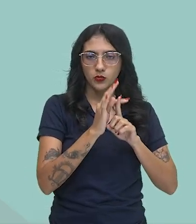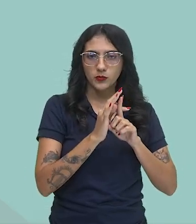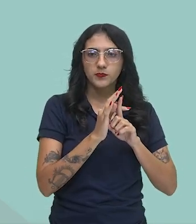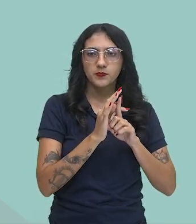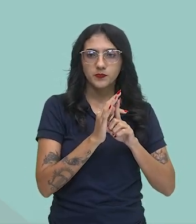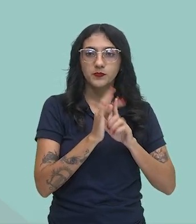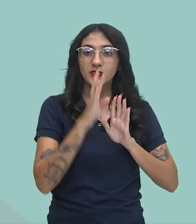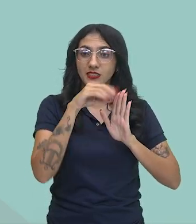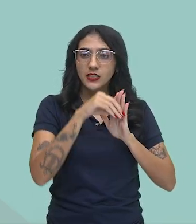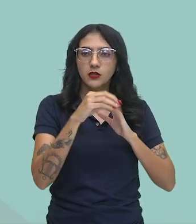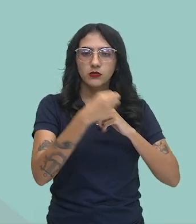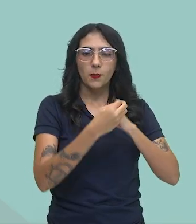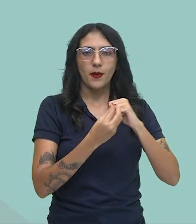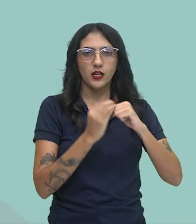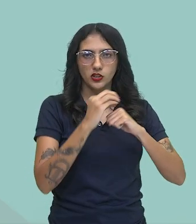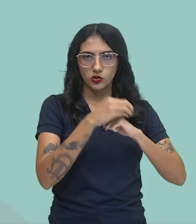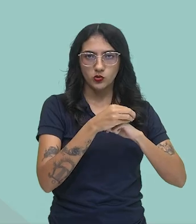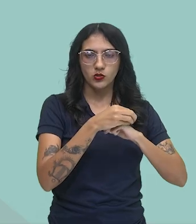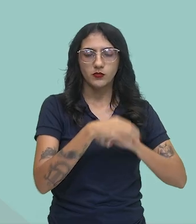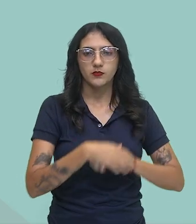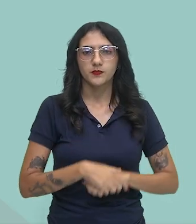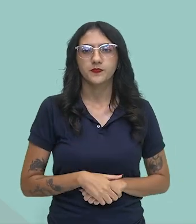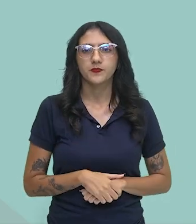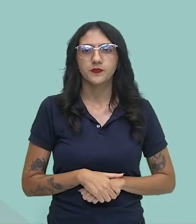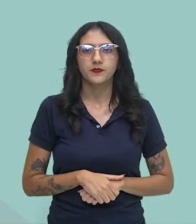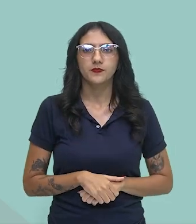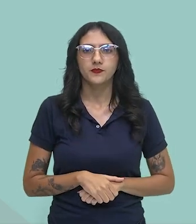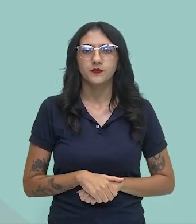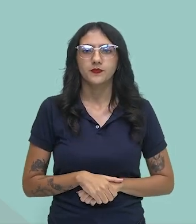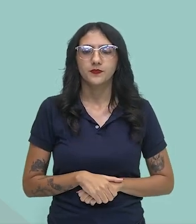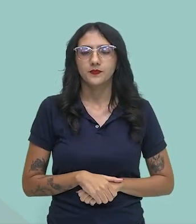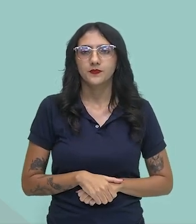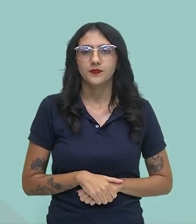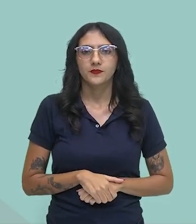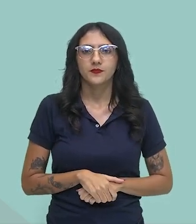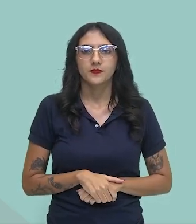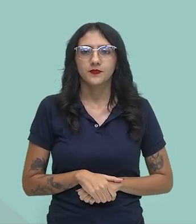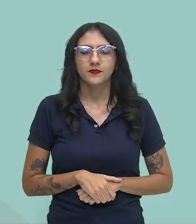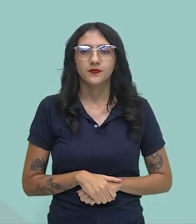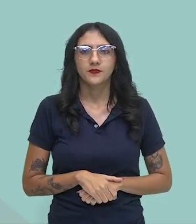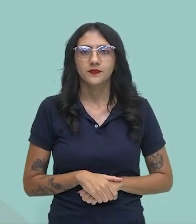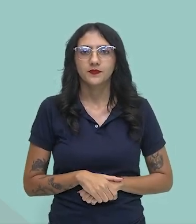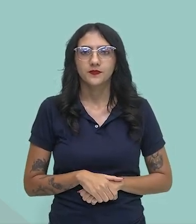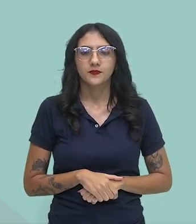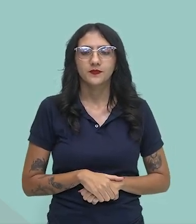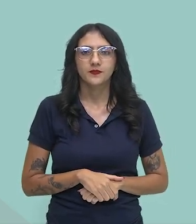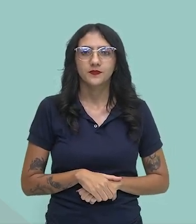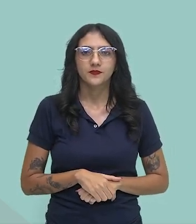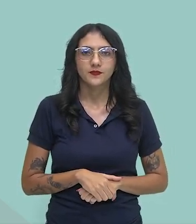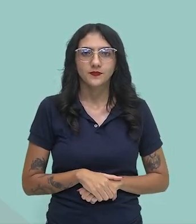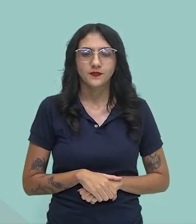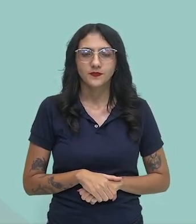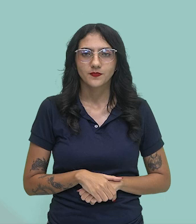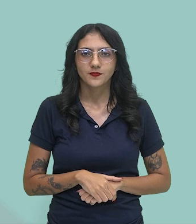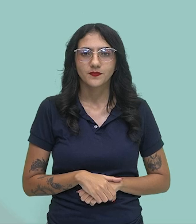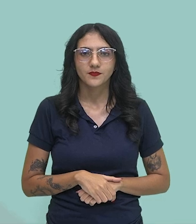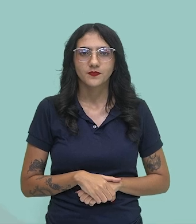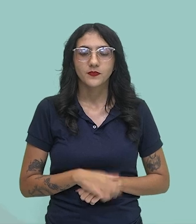De partícula para partícula. Já a próxima, propagação de calor, vejam aí,